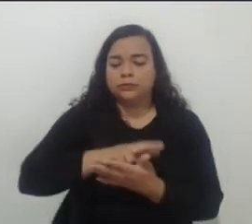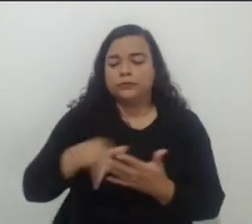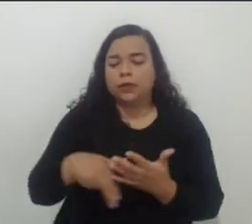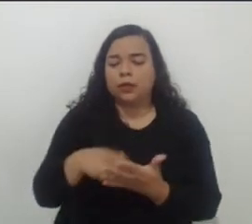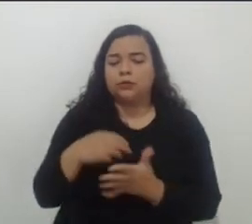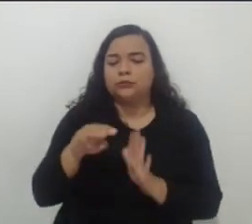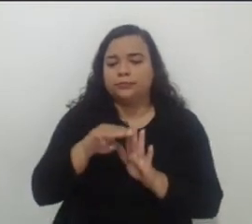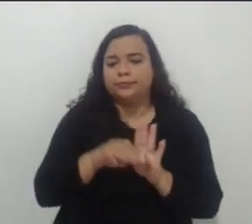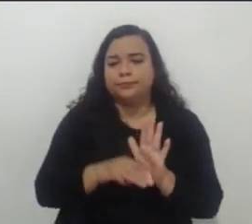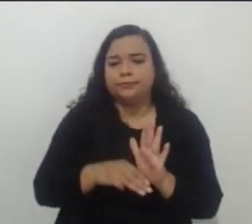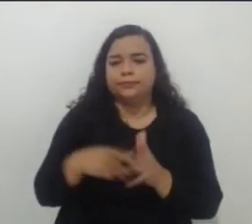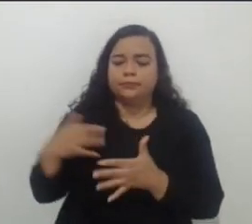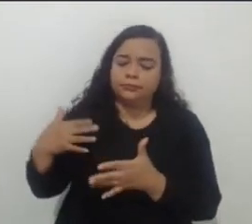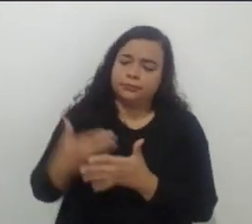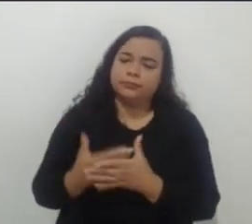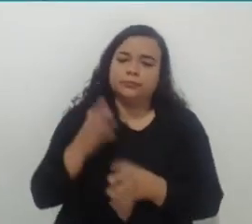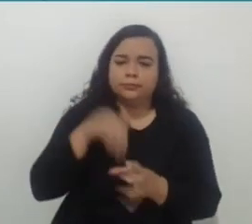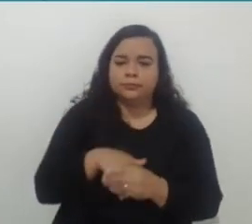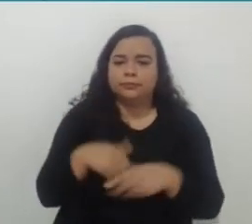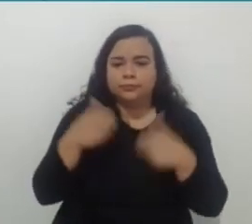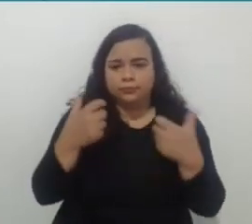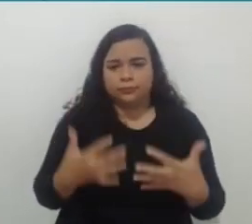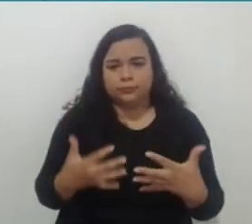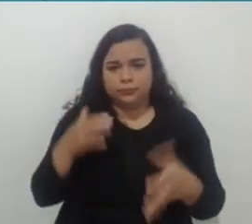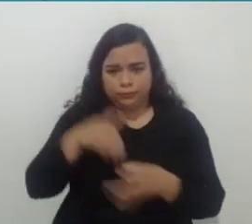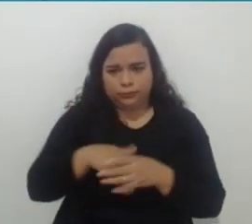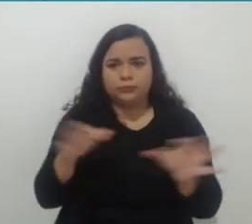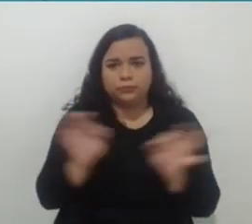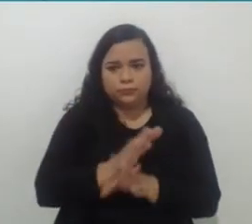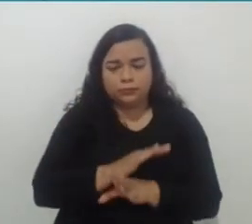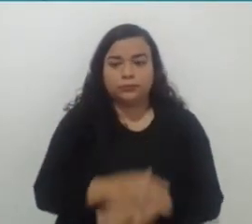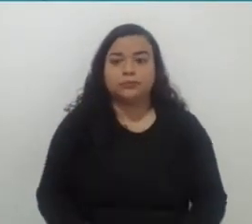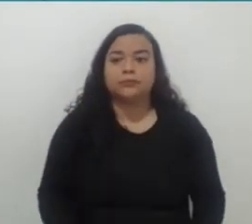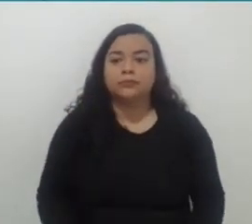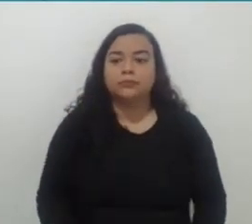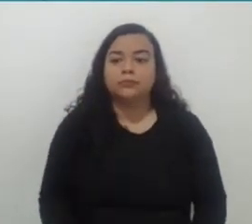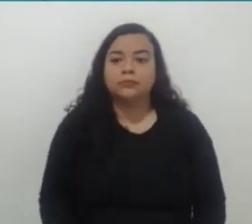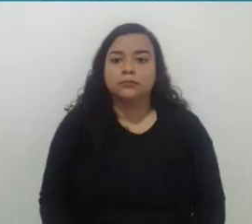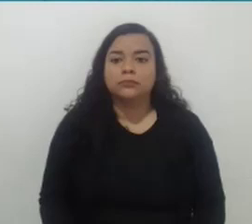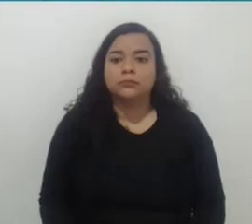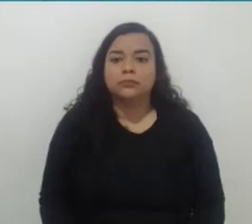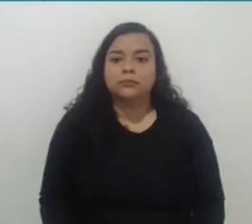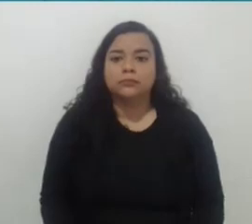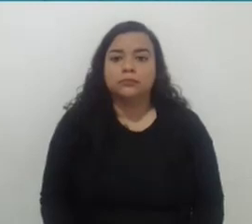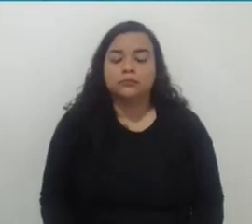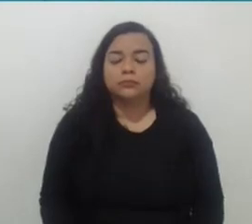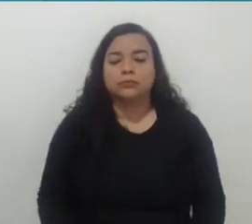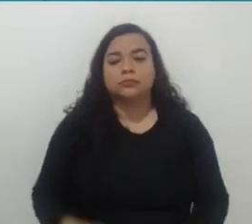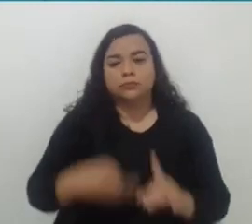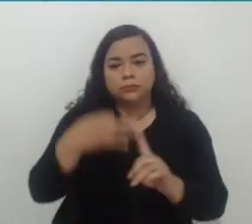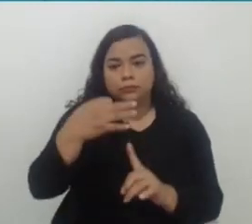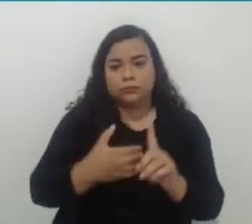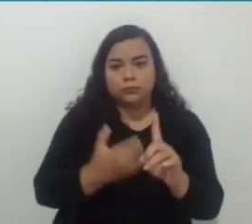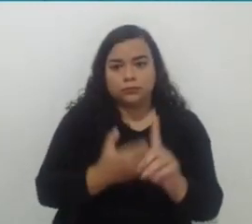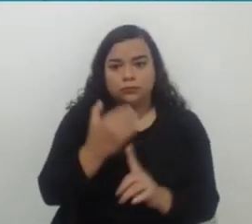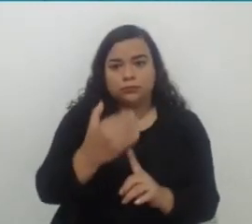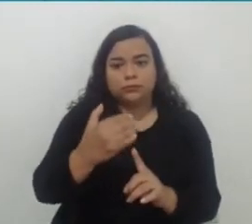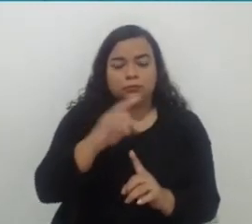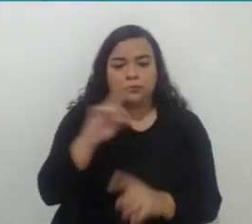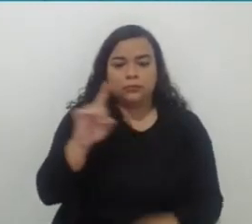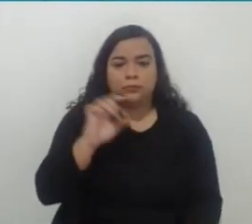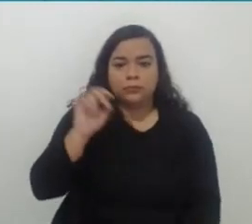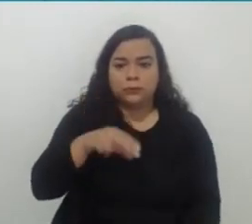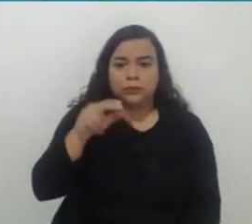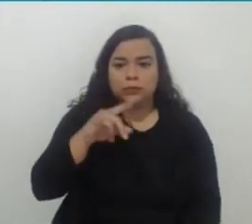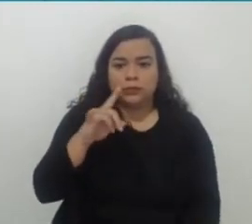ao longo do voto. É como voto, senhor presidente. Pois não, doutora Zeneide, percebo aqui que já há